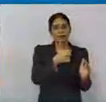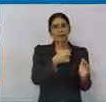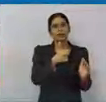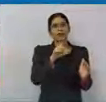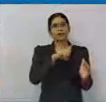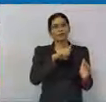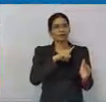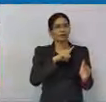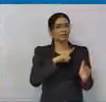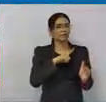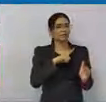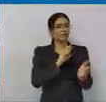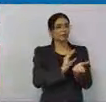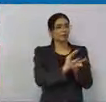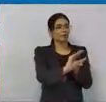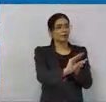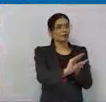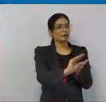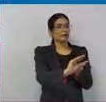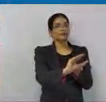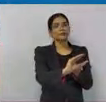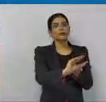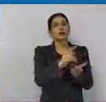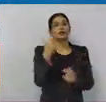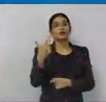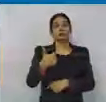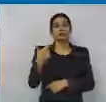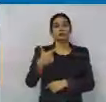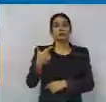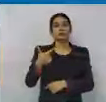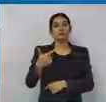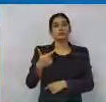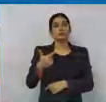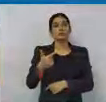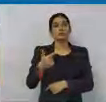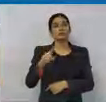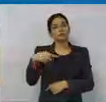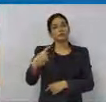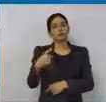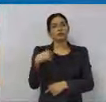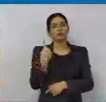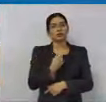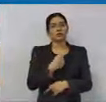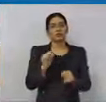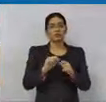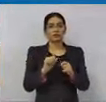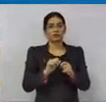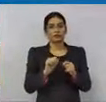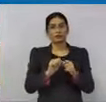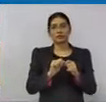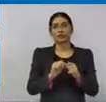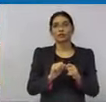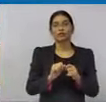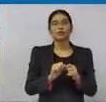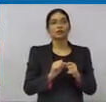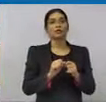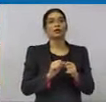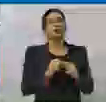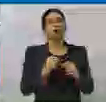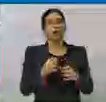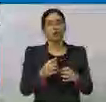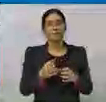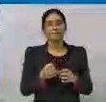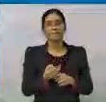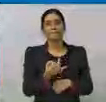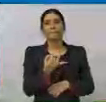desse financiamento e a segunda etapa é que depois nós iríamos fazer com o aumento das ligações para atender